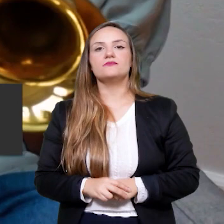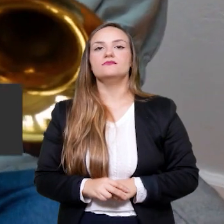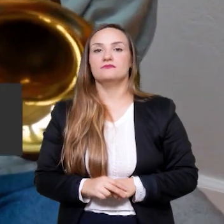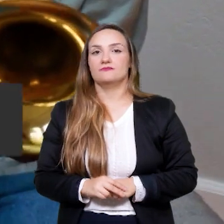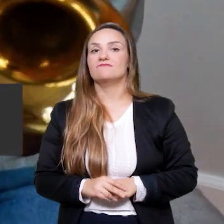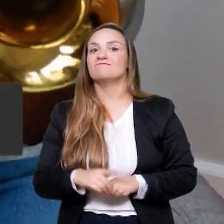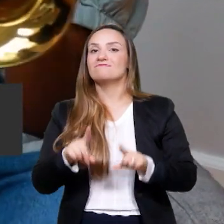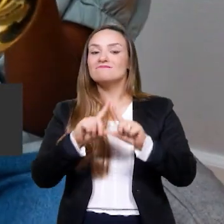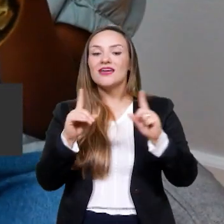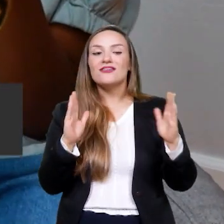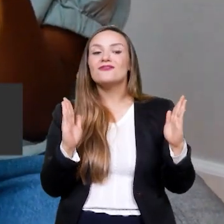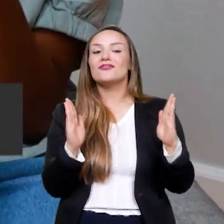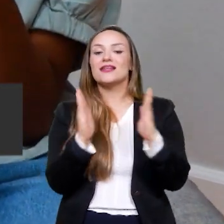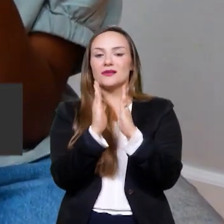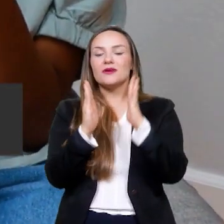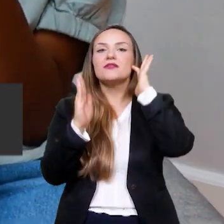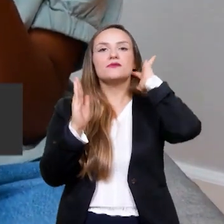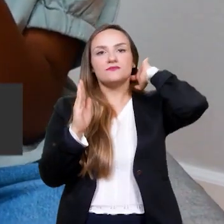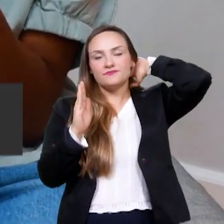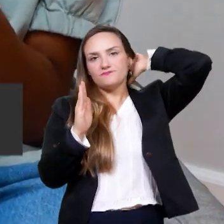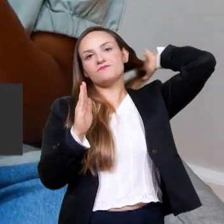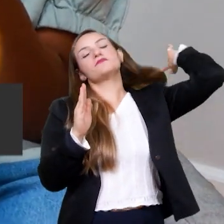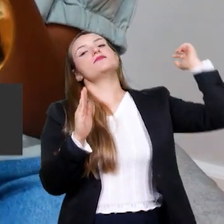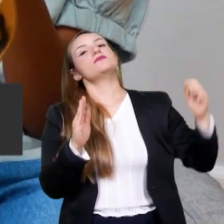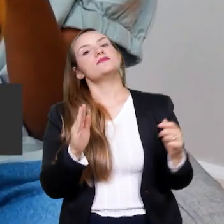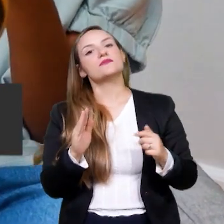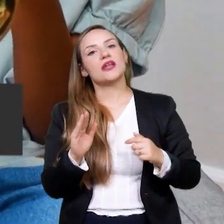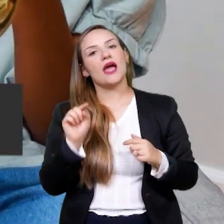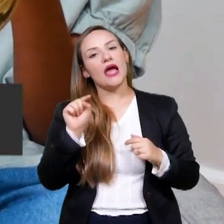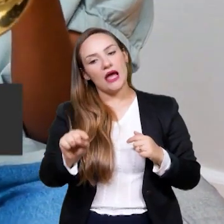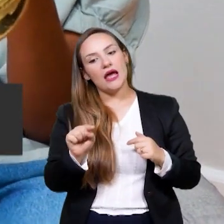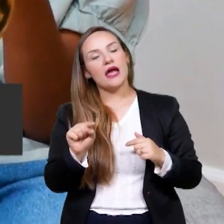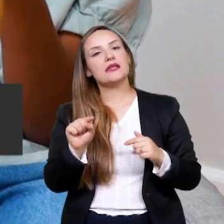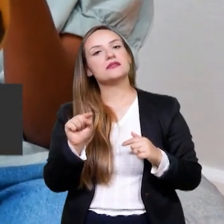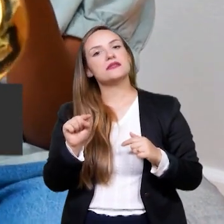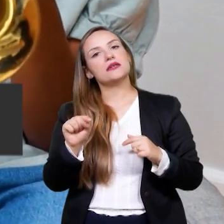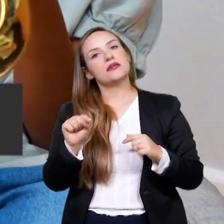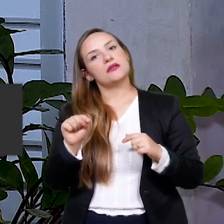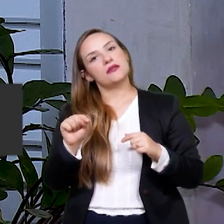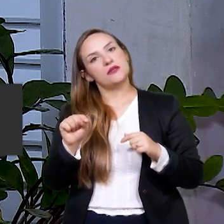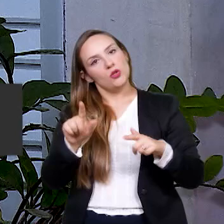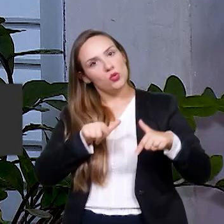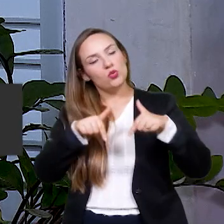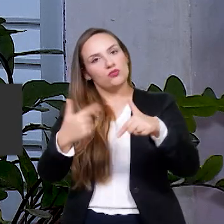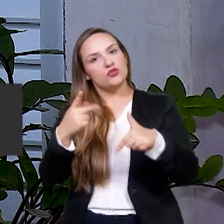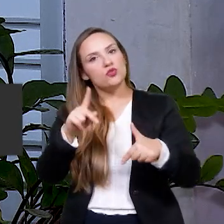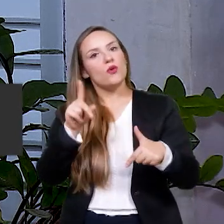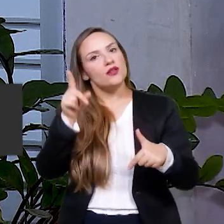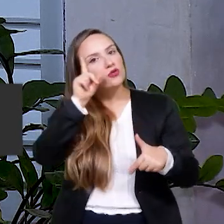enfrentamento, ele é determinante. Essa discussão sobre o problema é determinante.